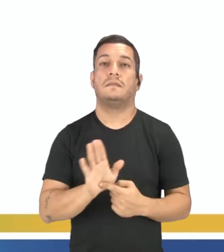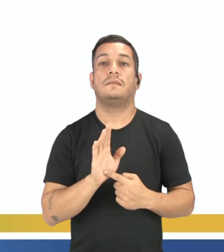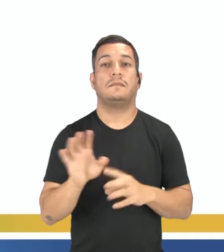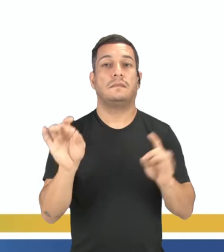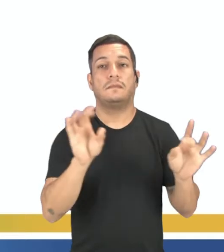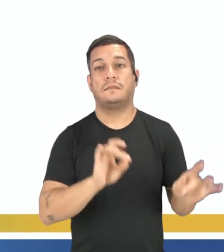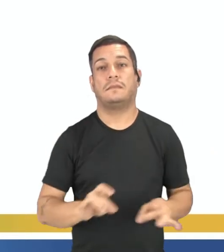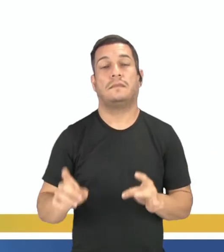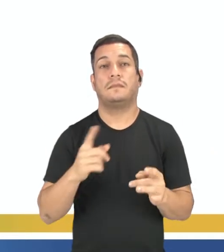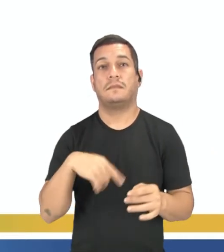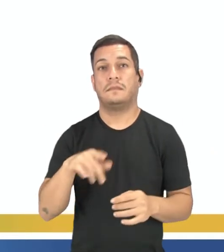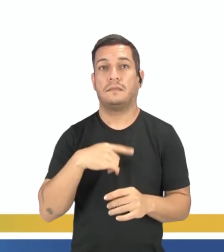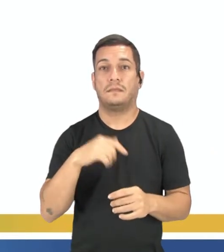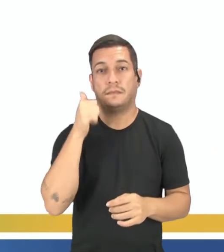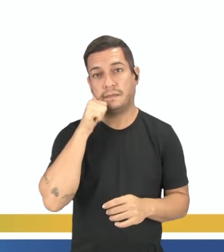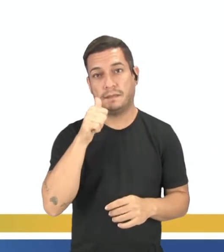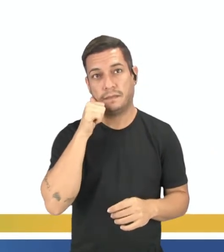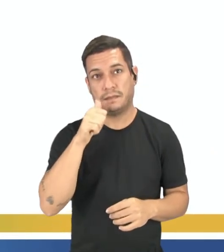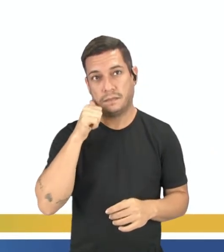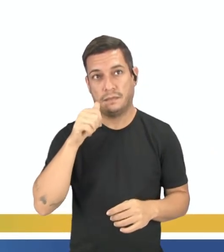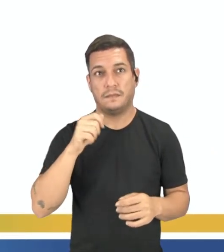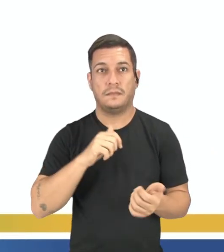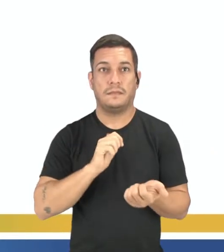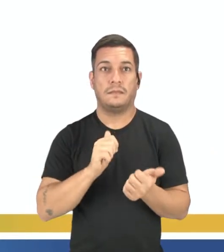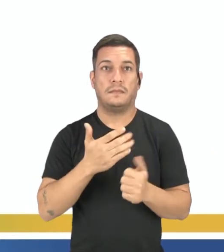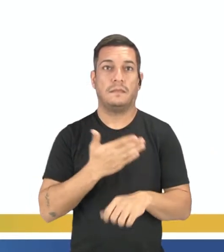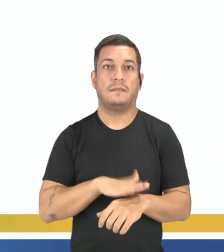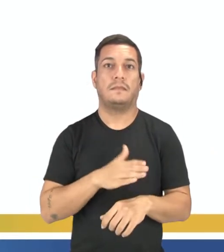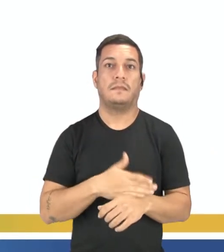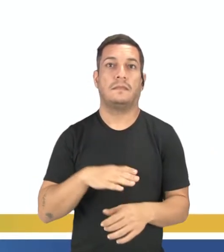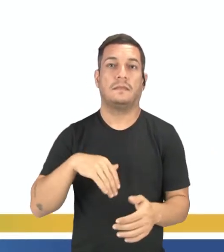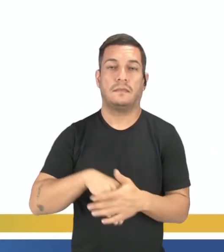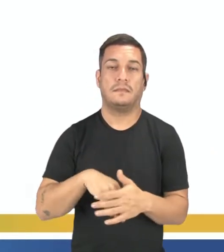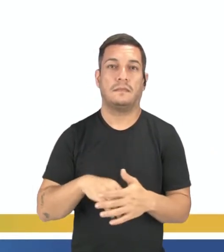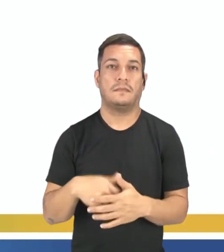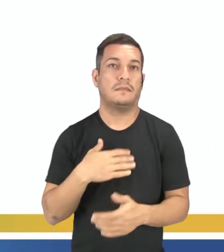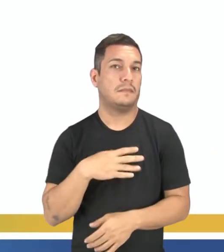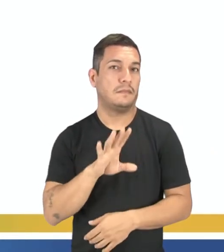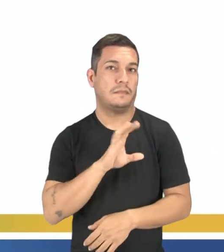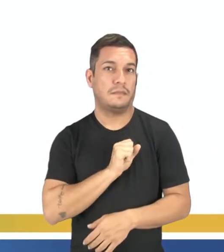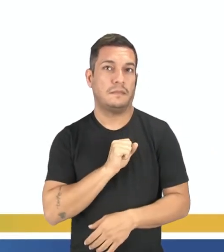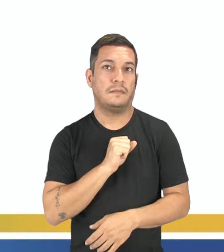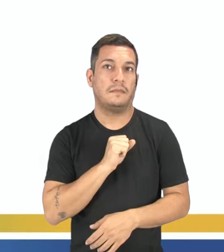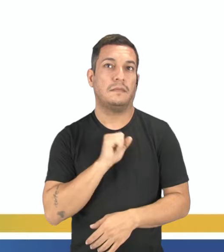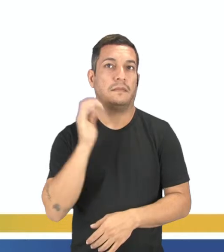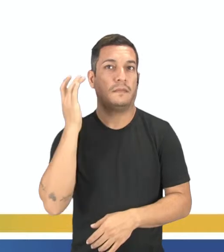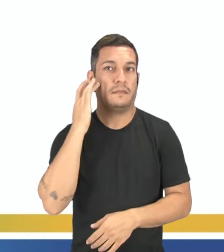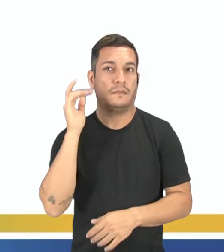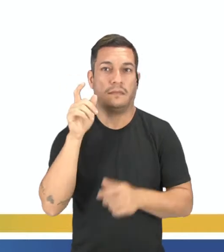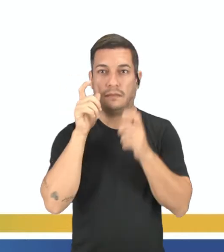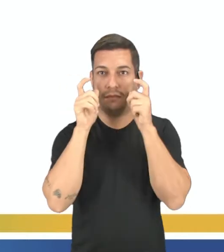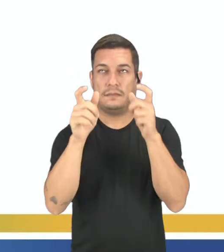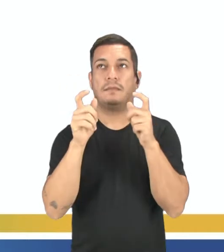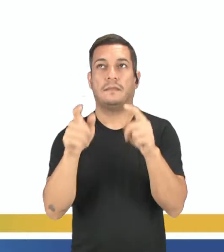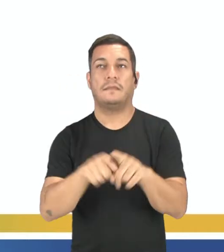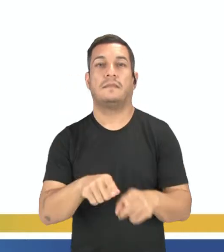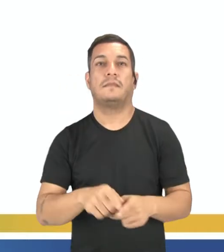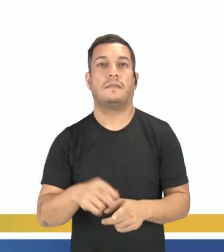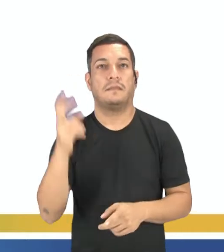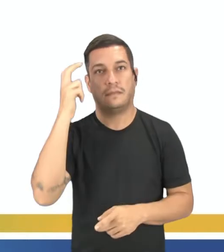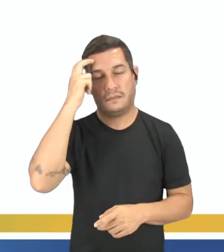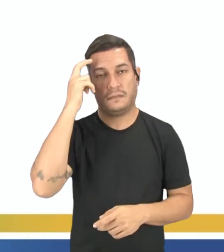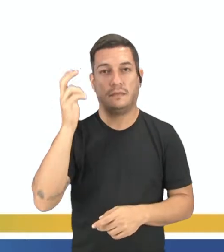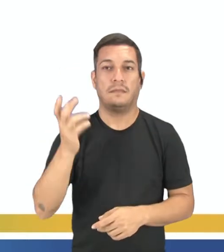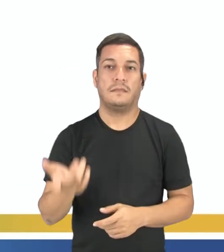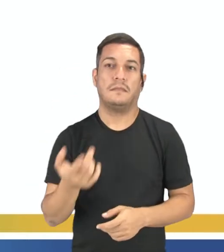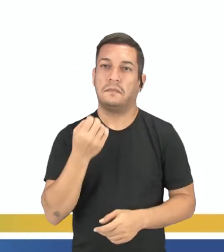aqui especialmente para vocês as indígenas, as mulheres praticando futebol, que eu amo muito e que eu acho assim interessantíssimo,